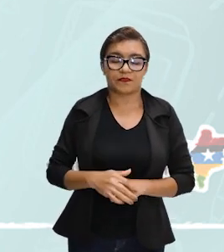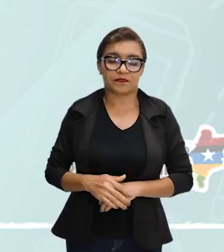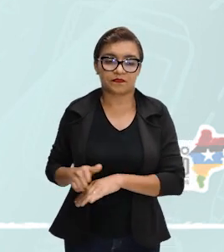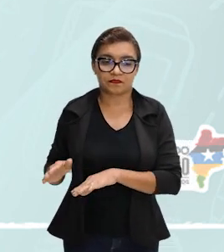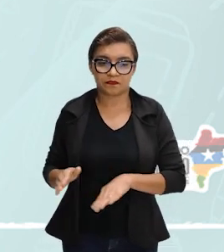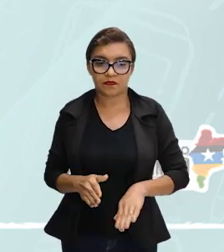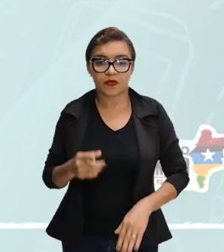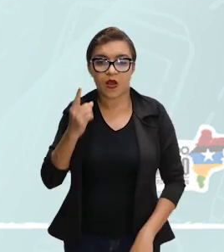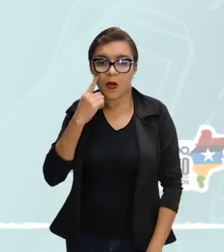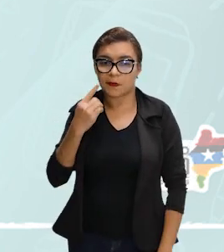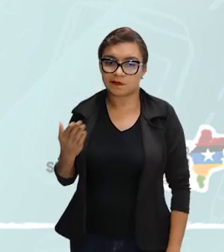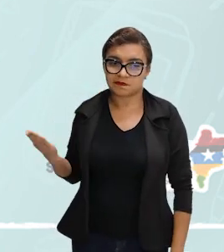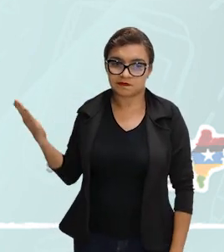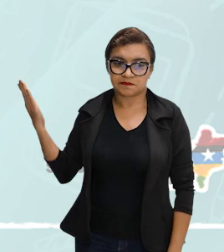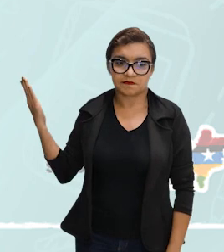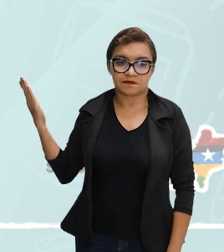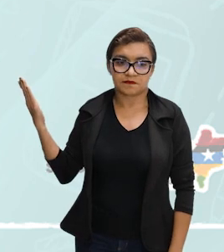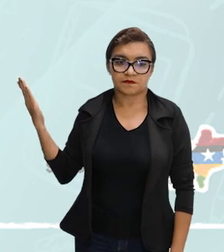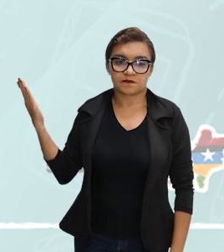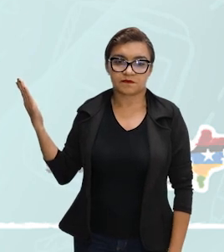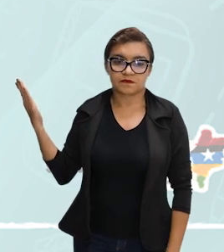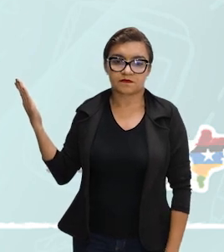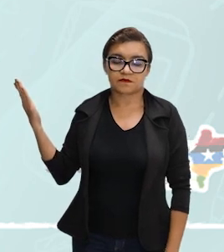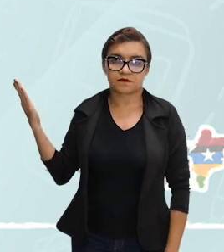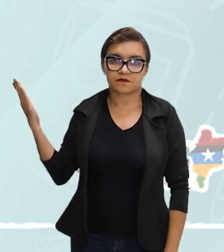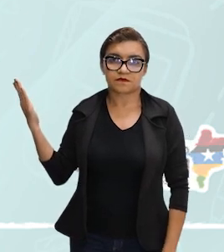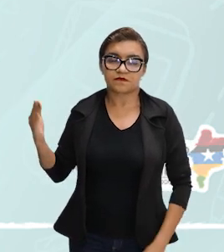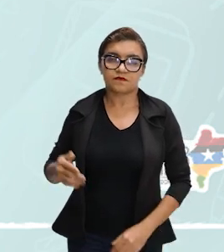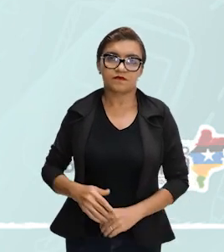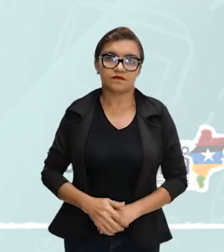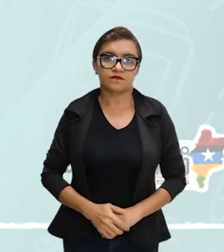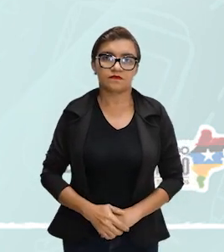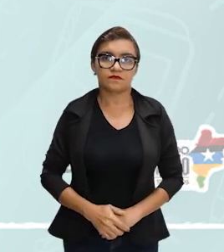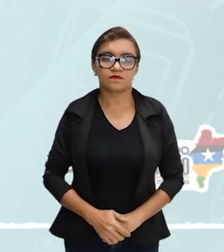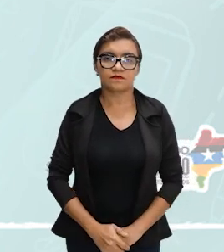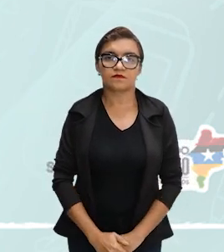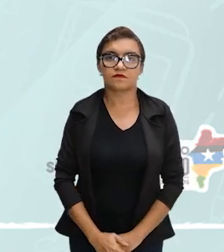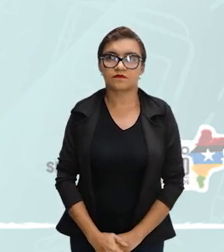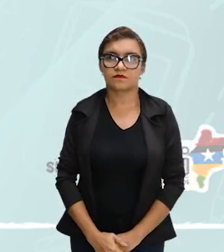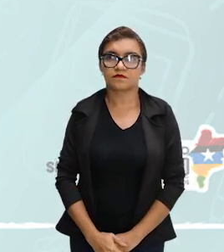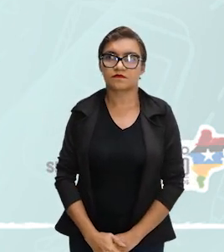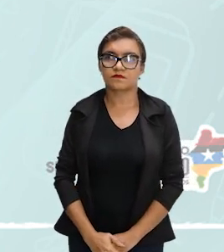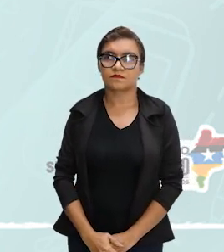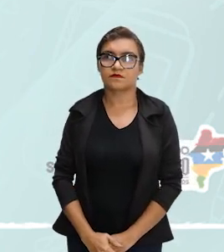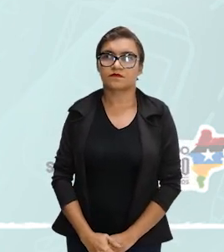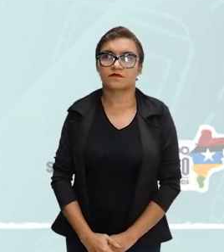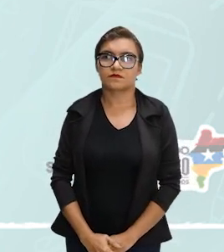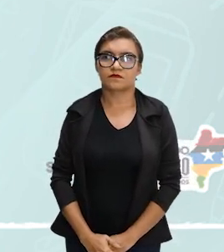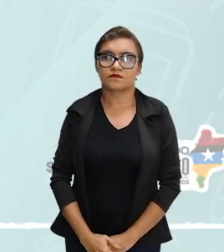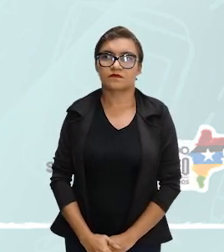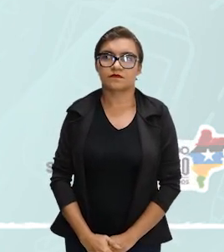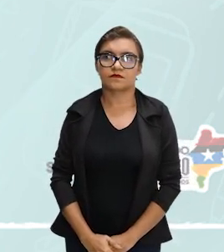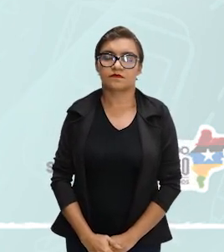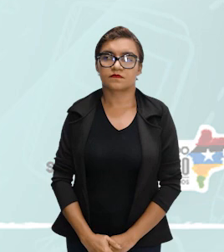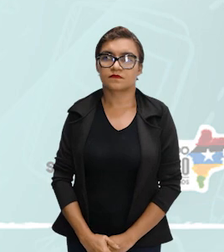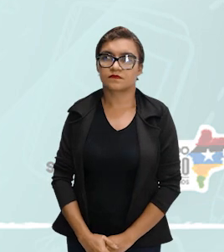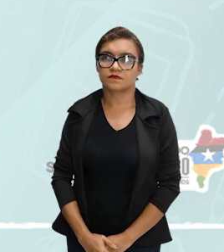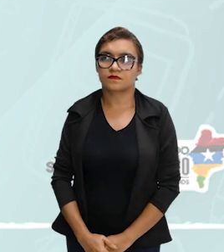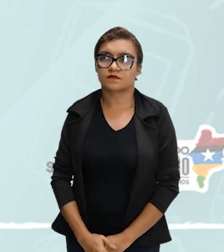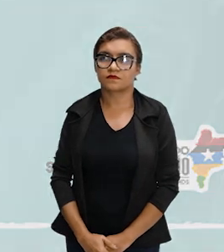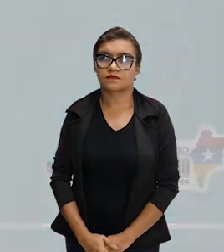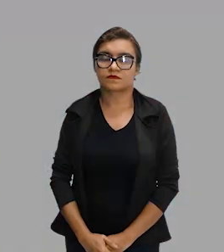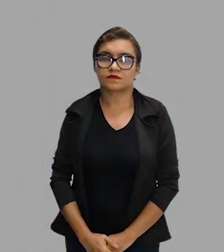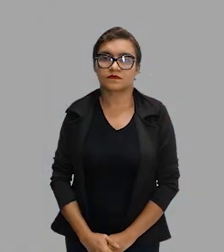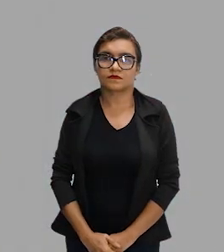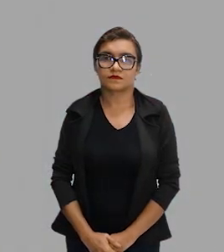é simples ou acompanhado de um verbo auxiliar, se trata de um tempo composto.